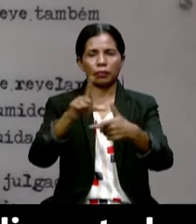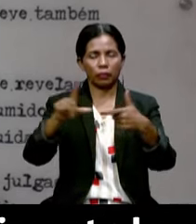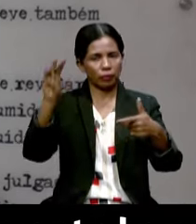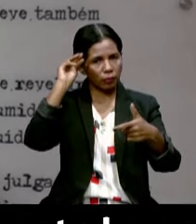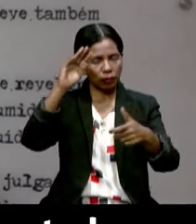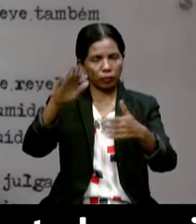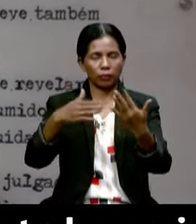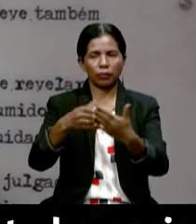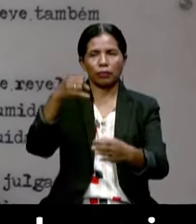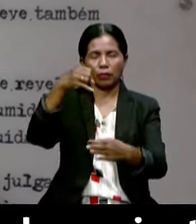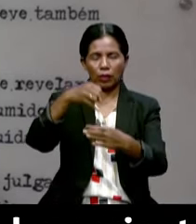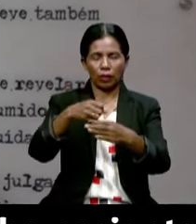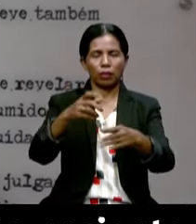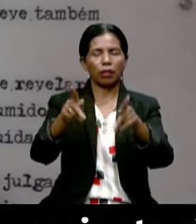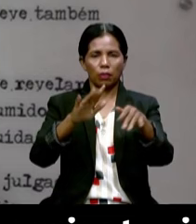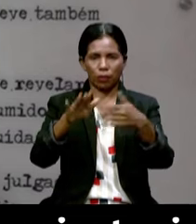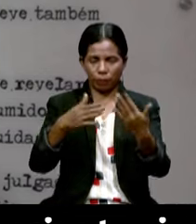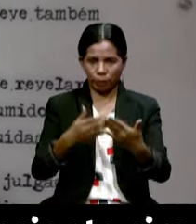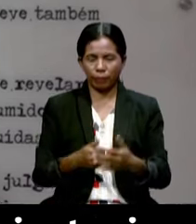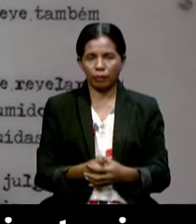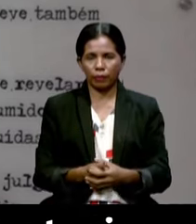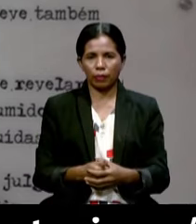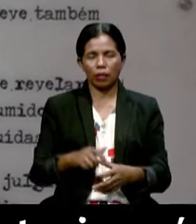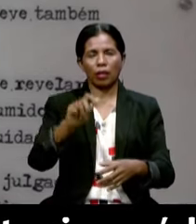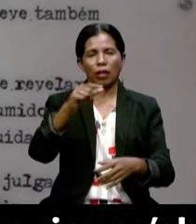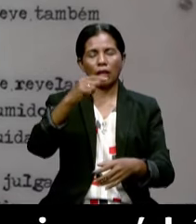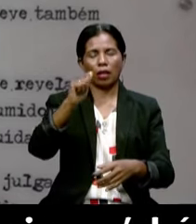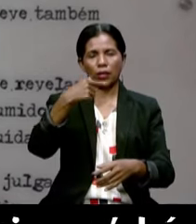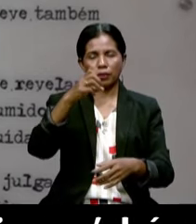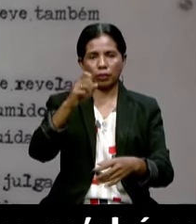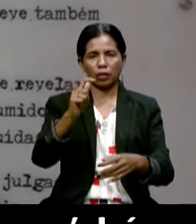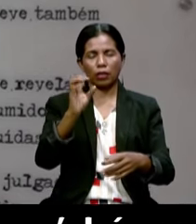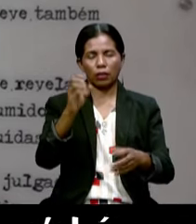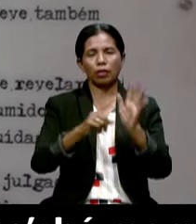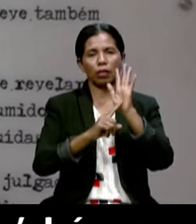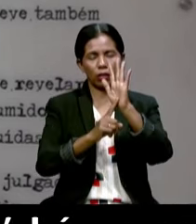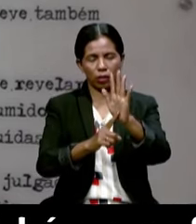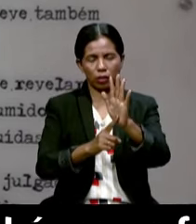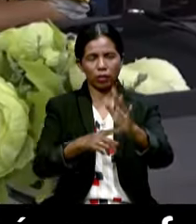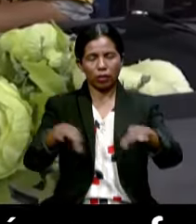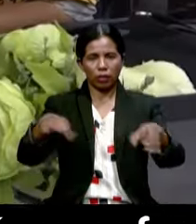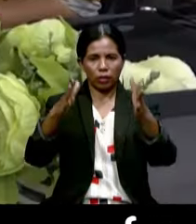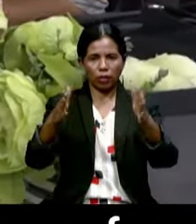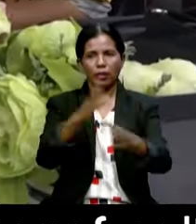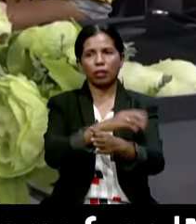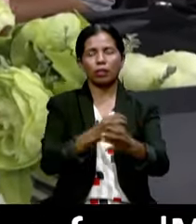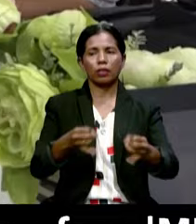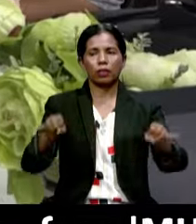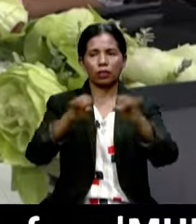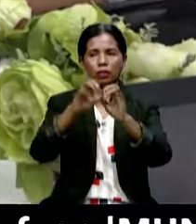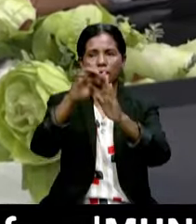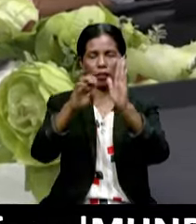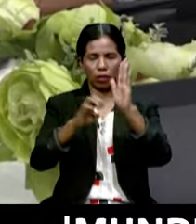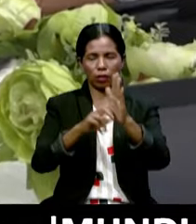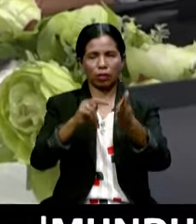ministrais inclui agentes ira. Além de ne, Agostinho Letêncio mos informa de dar ne funcionário sira e a instituição no Estado